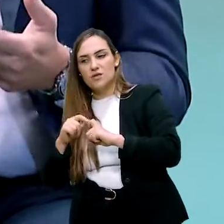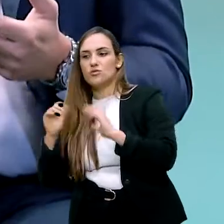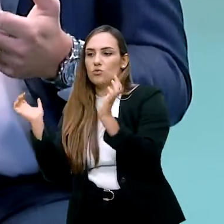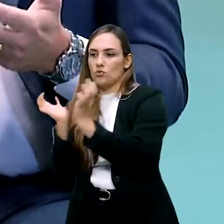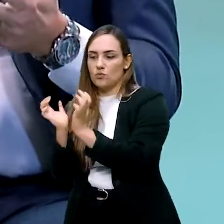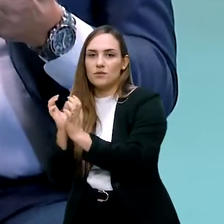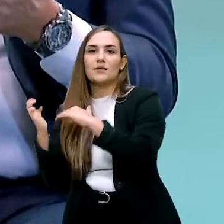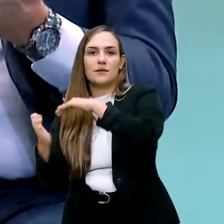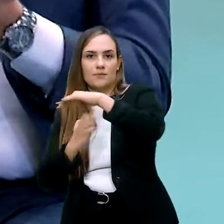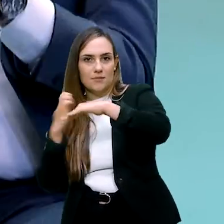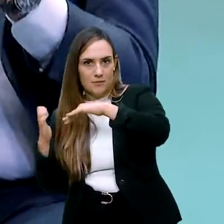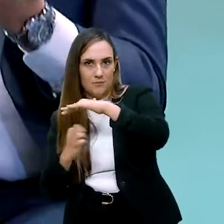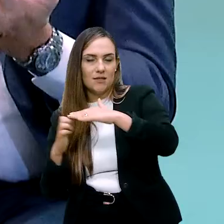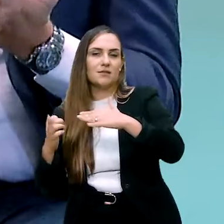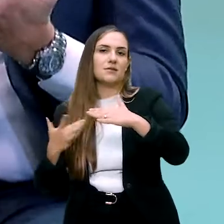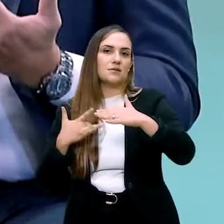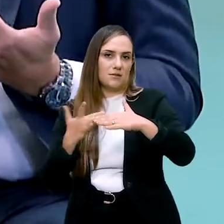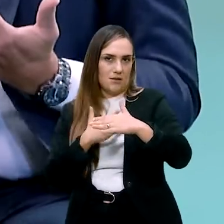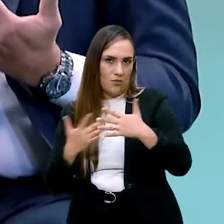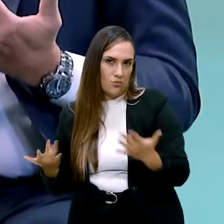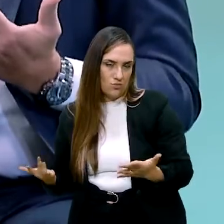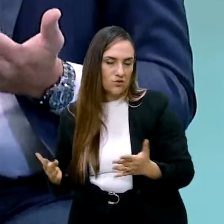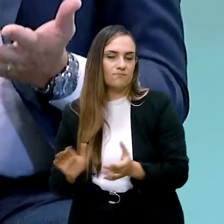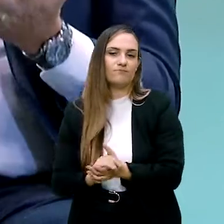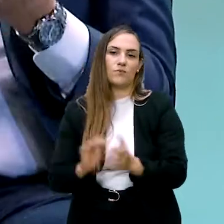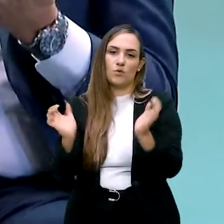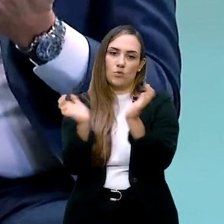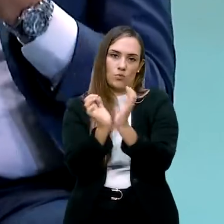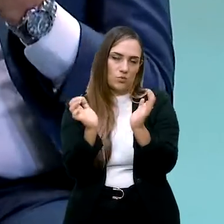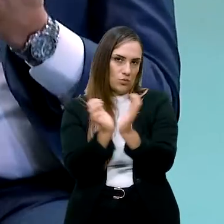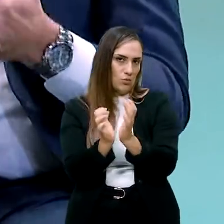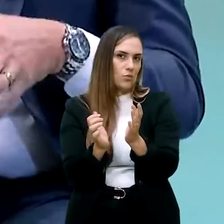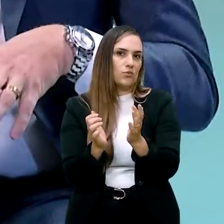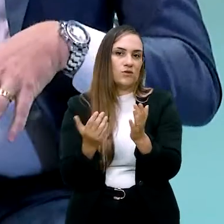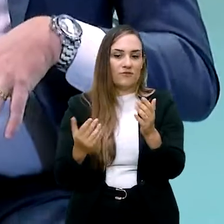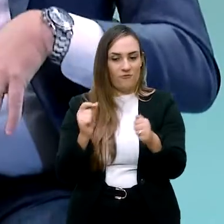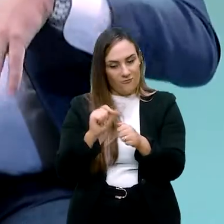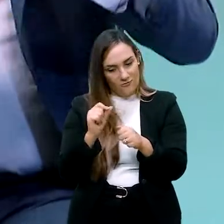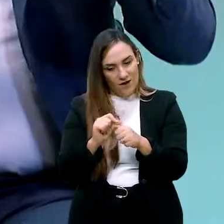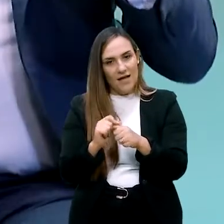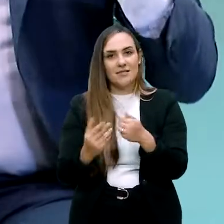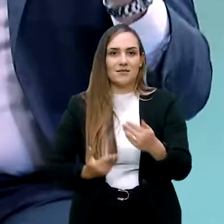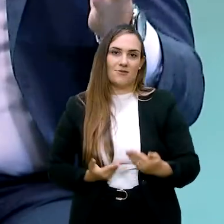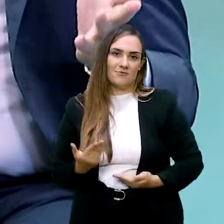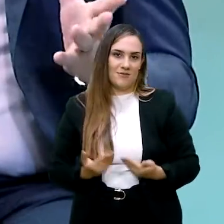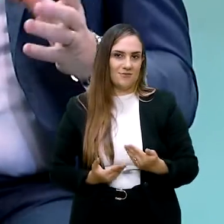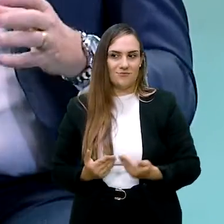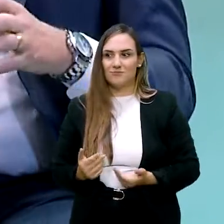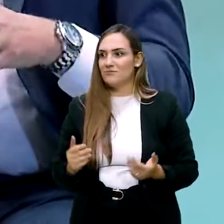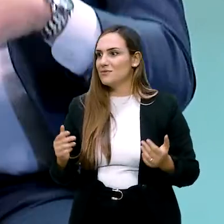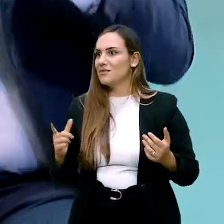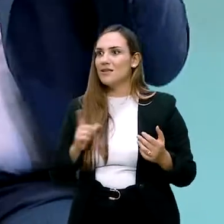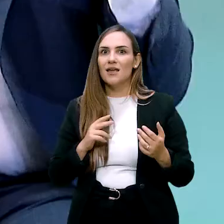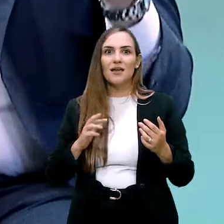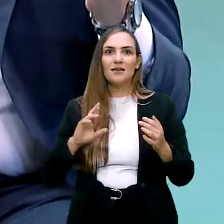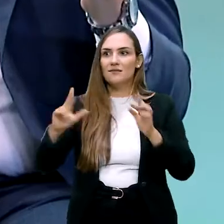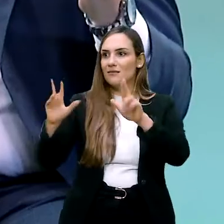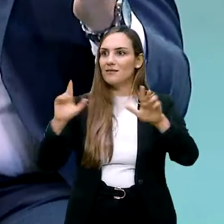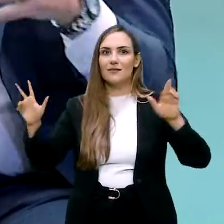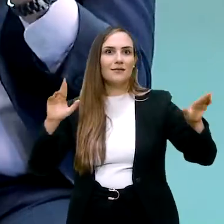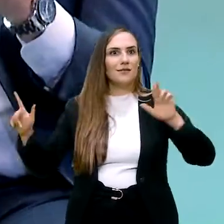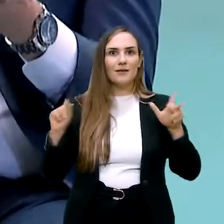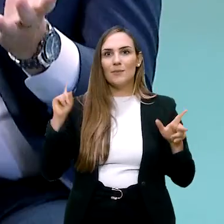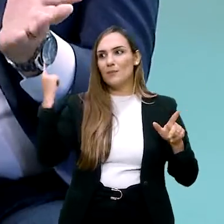saúde, por representantes dos prestadores de serviço, por representantes das operadoras. Há uma coletividade, há uma divergência, inclusive,